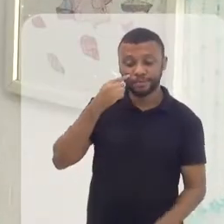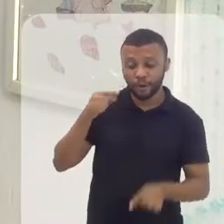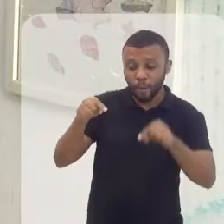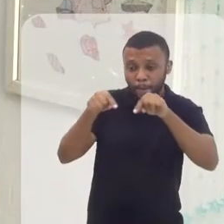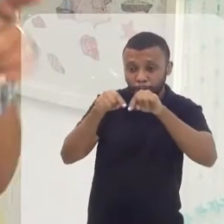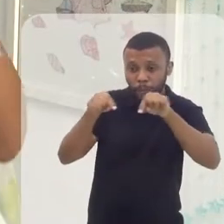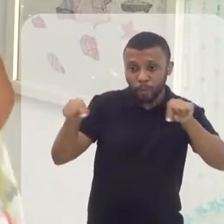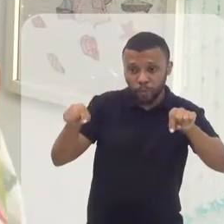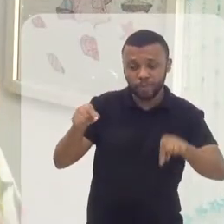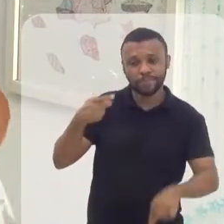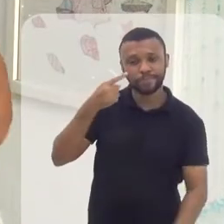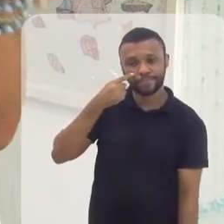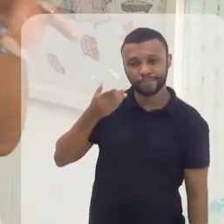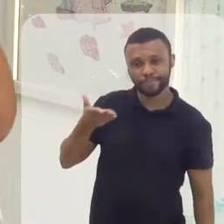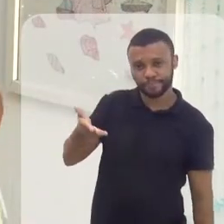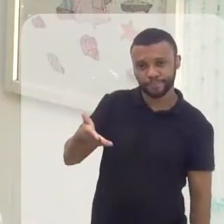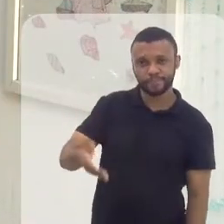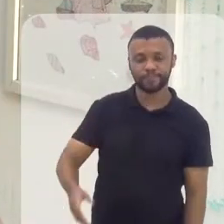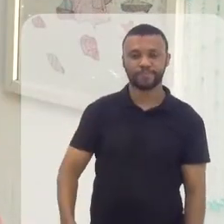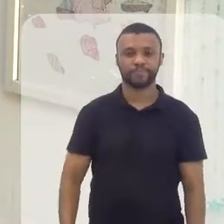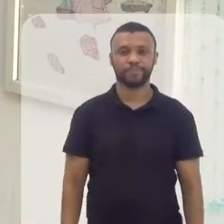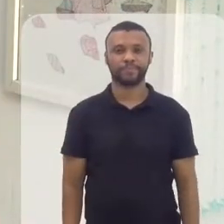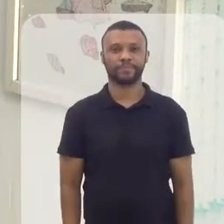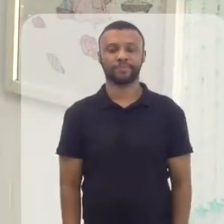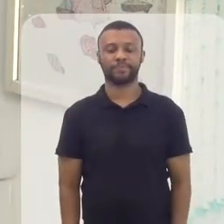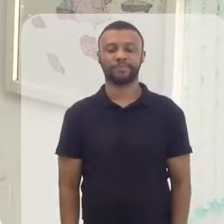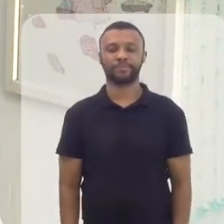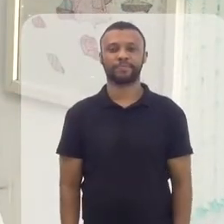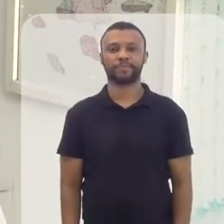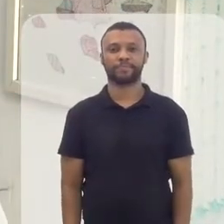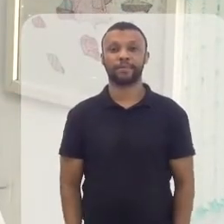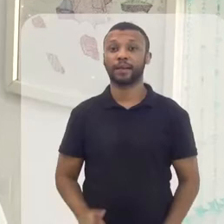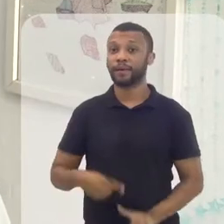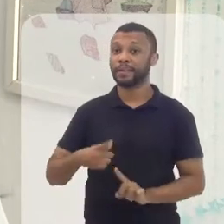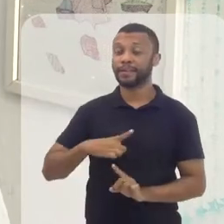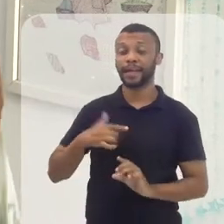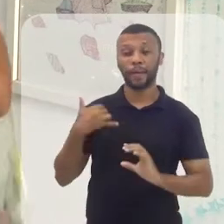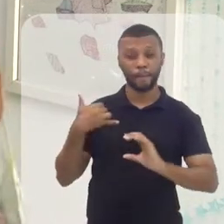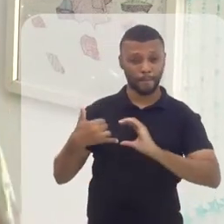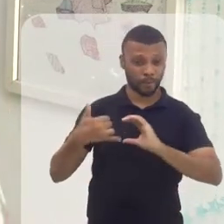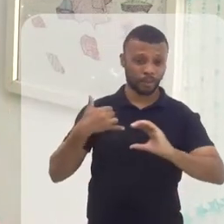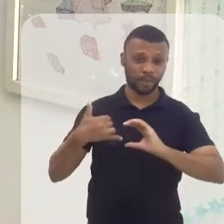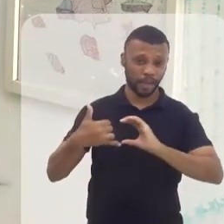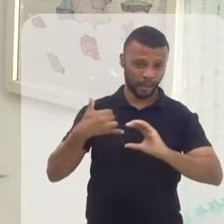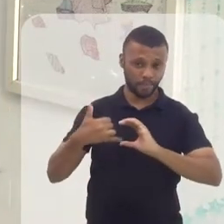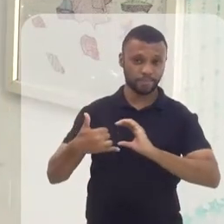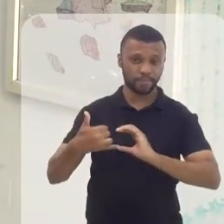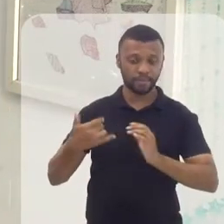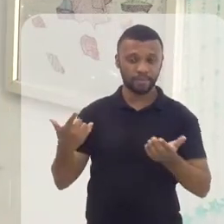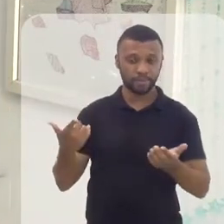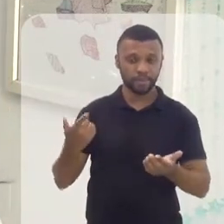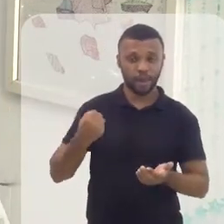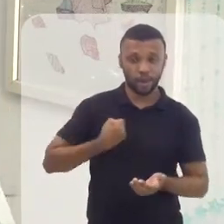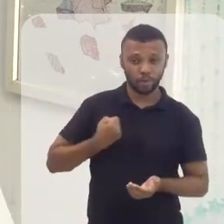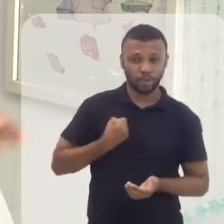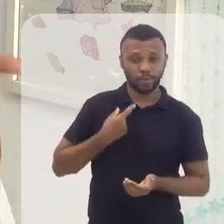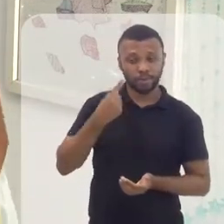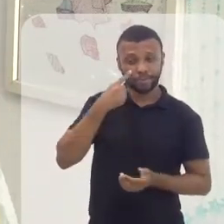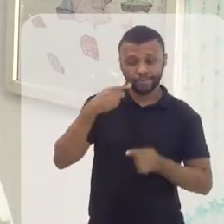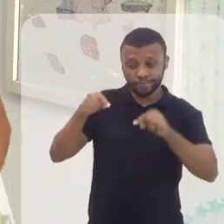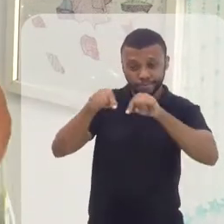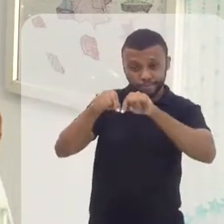Pode falar. Tribo Cósmica, tribo com Y, tribocósmica.com.br. Né? E tem o meu zap, que é Mundo Moderno, o meu,